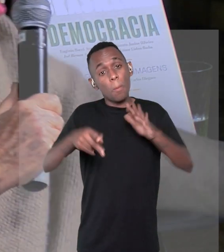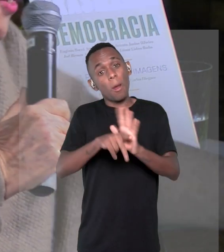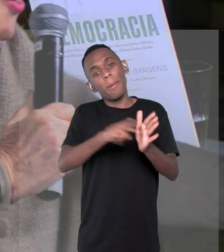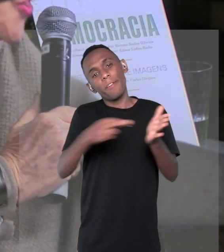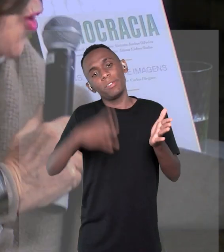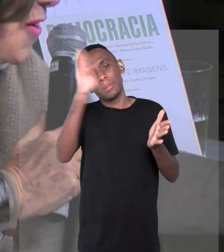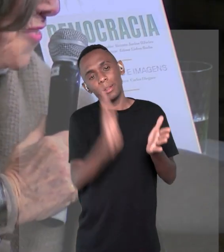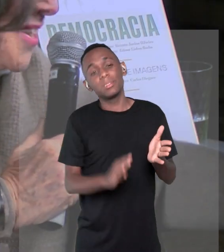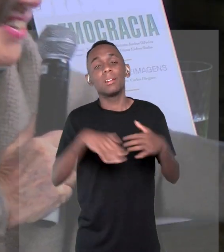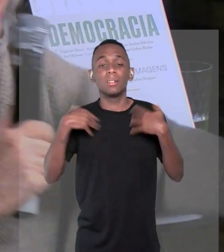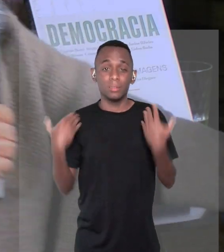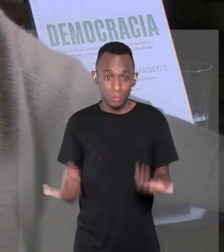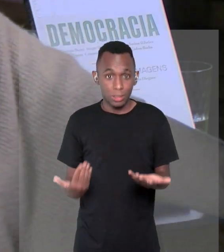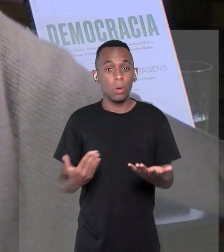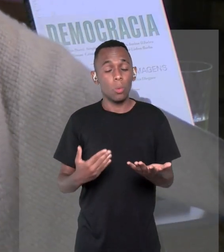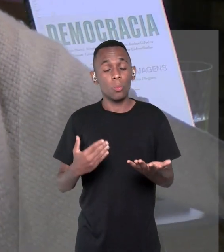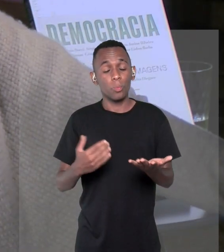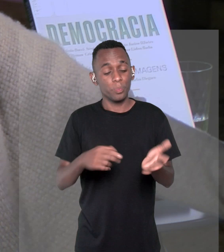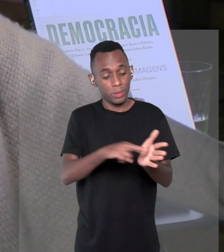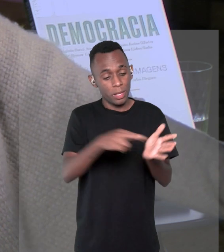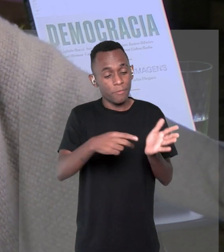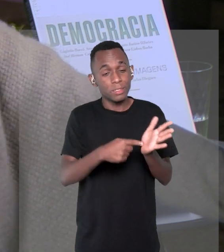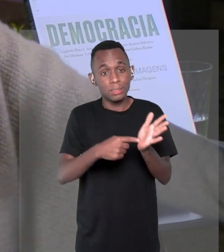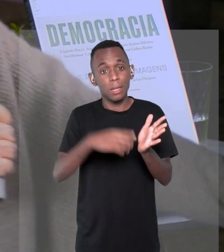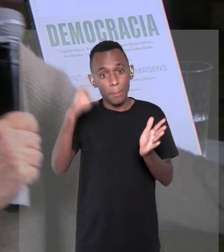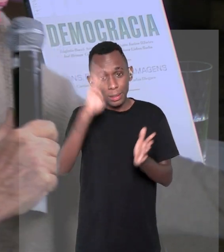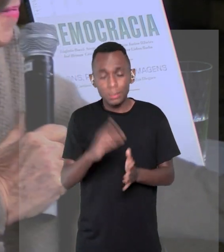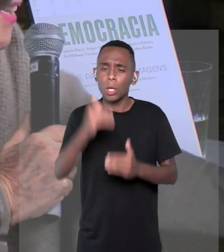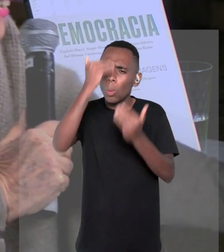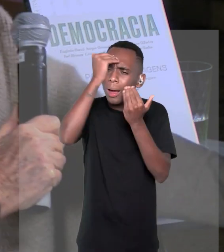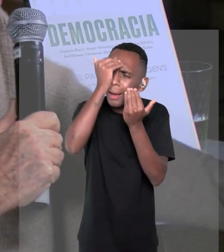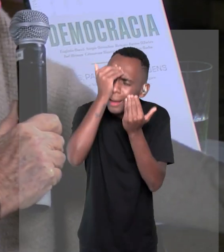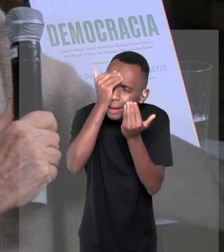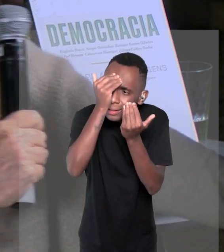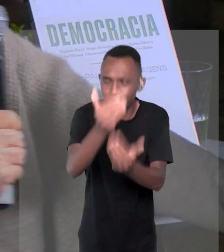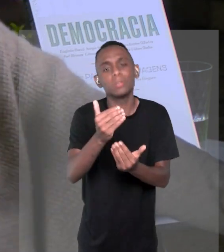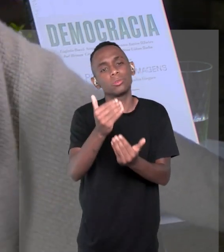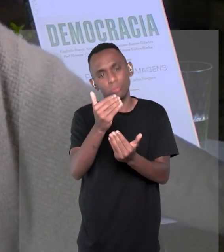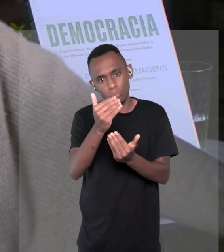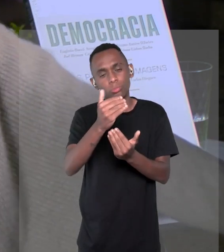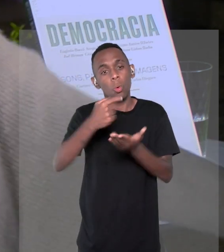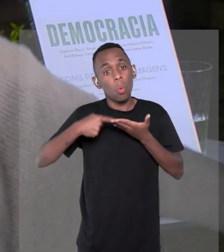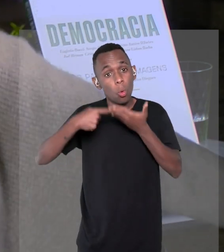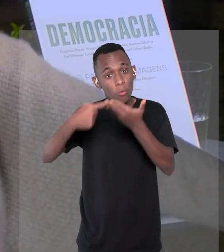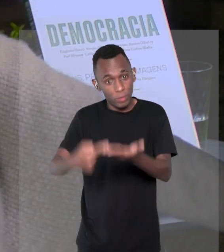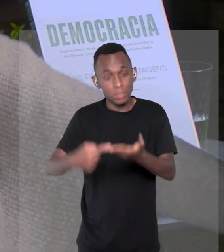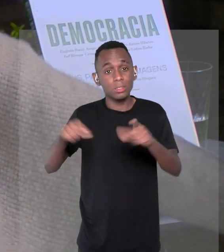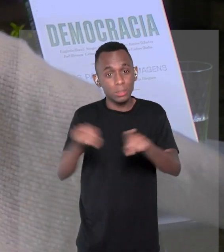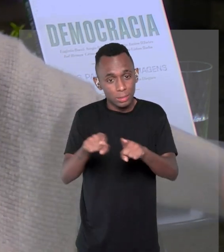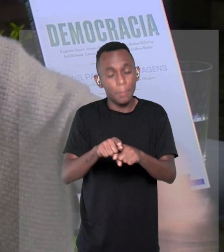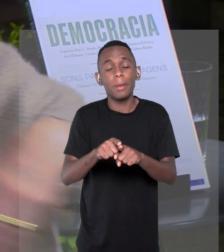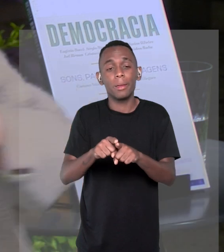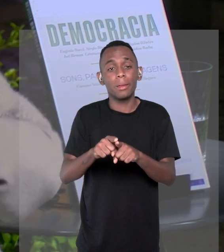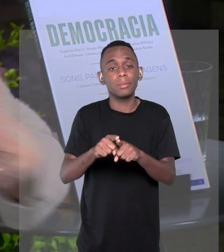Carla, jovem, é a mais jovem aqui, também amiga, também querida. Enfim, ter